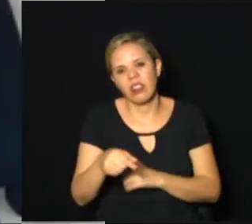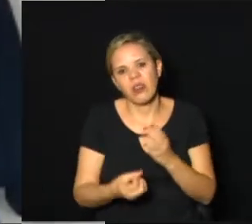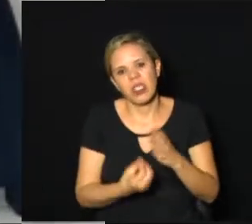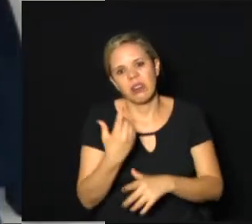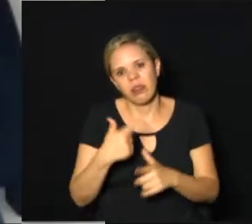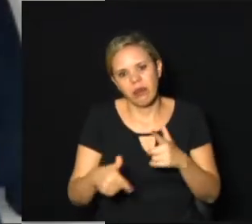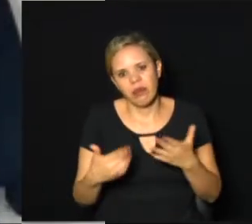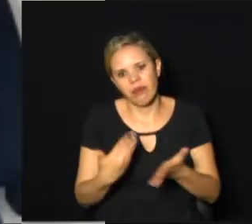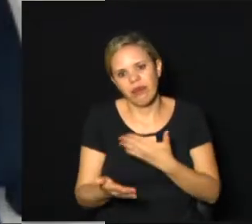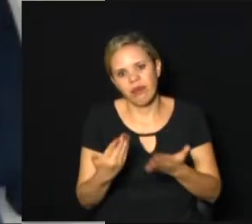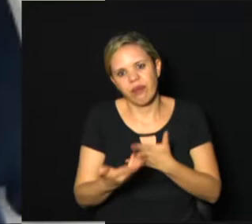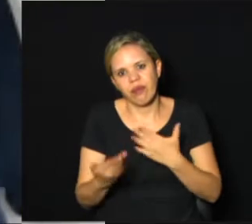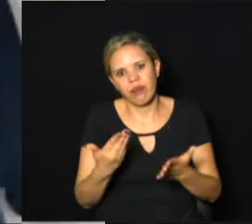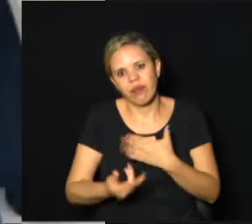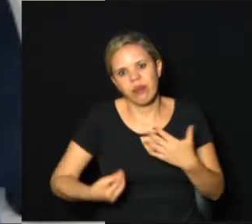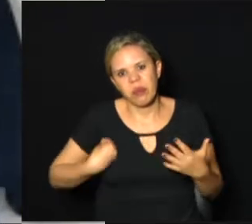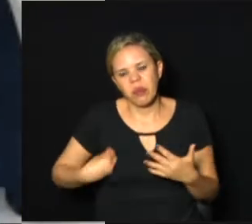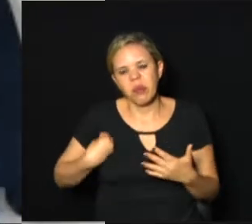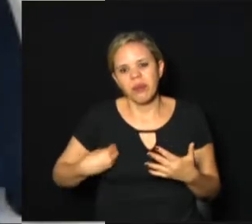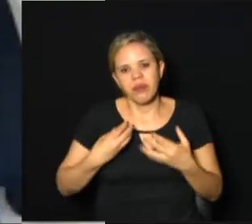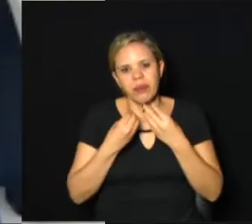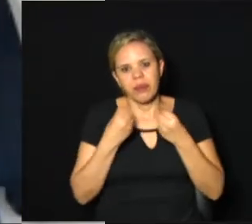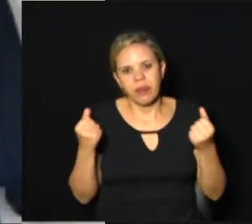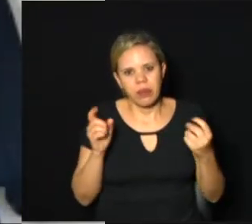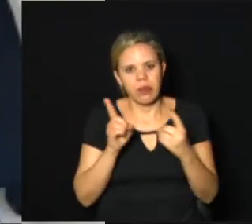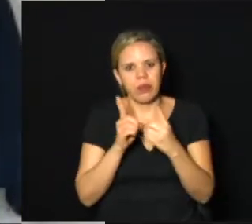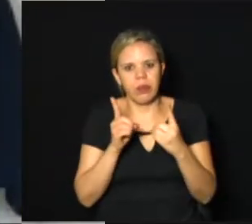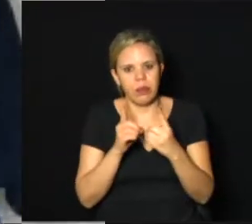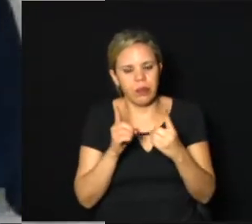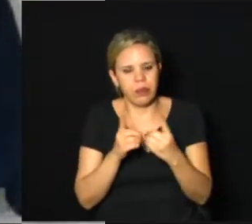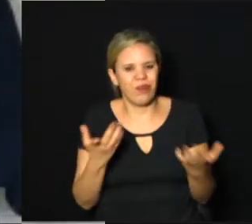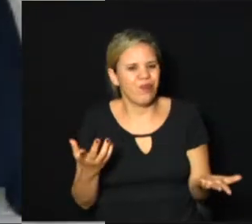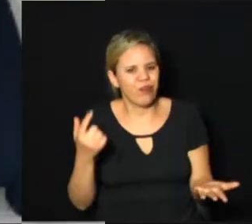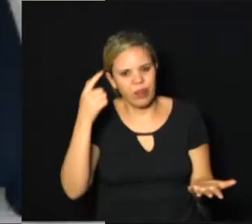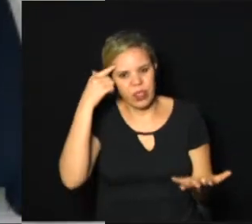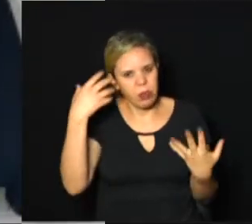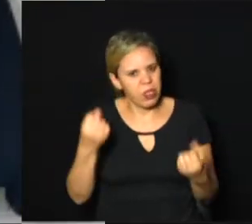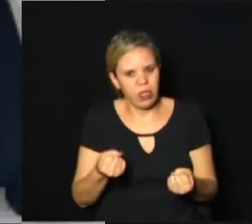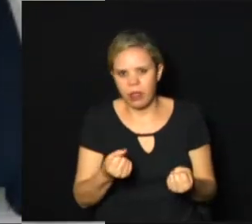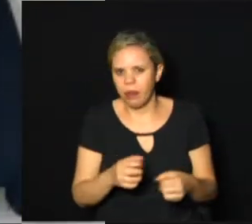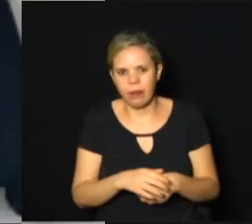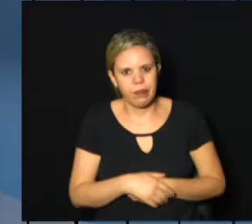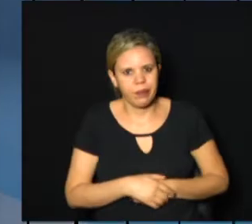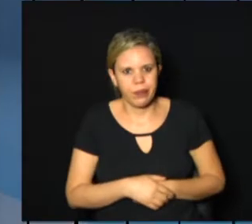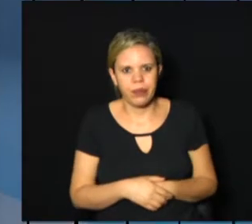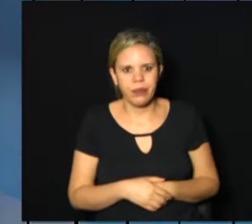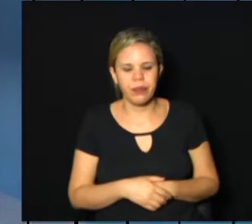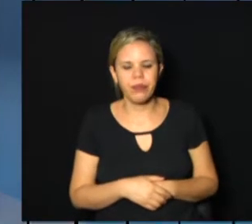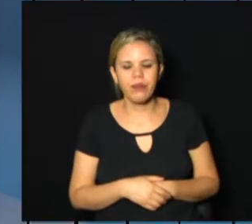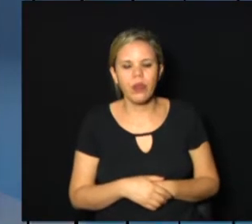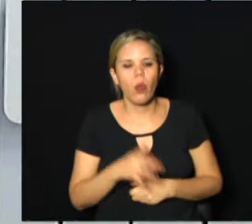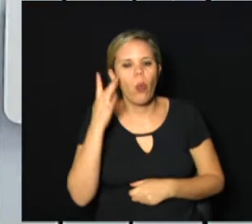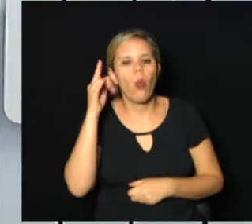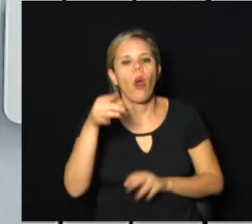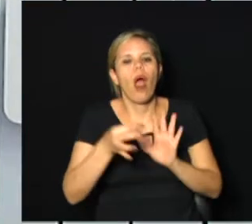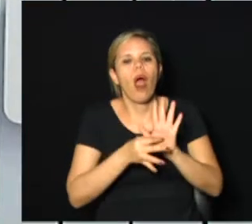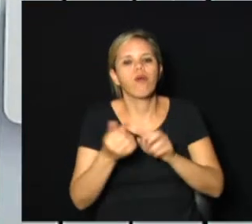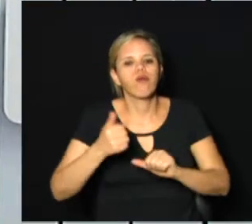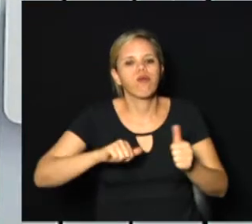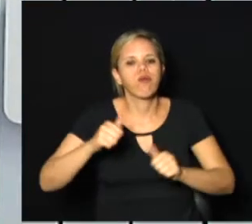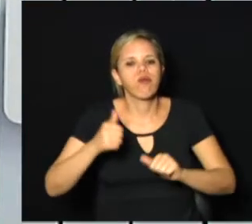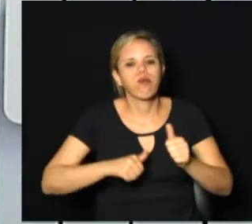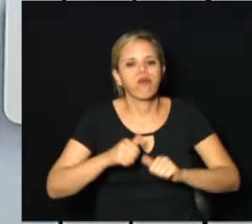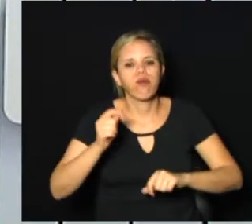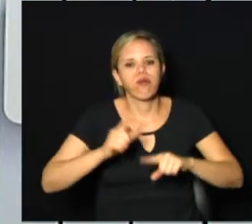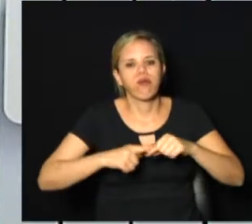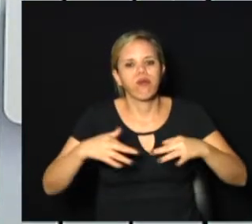gerar perdas de vidas, perdas de qualidade no atendimento, e isso é impensável e inadmissível. Como que o senhor analisa os equipamentos de